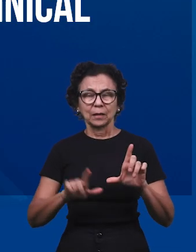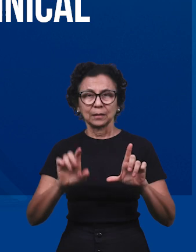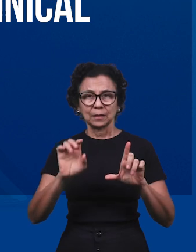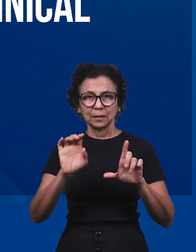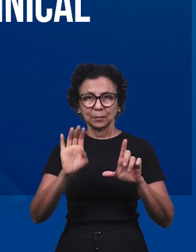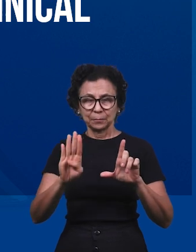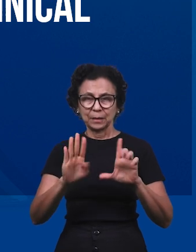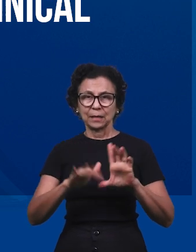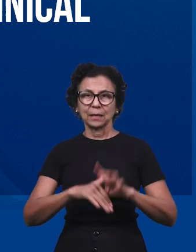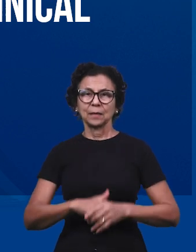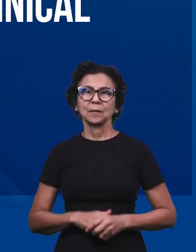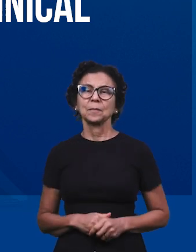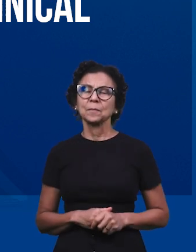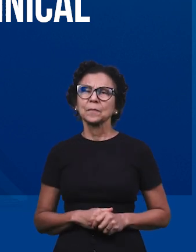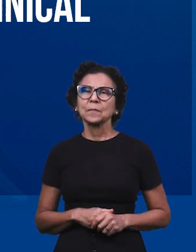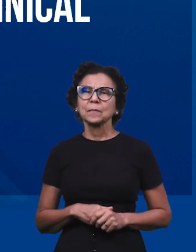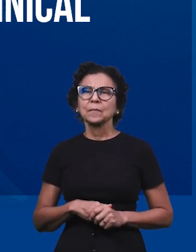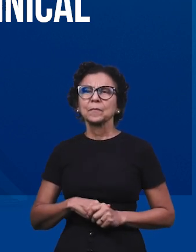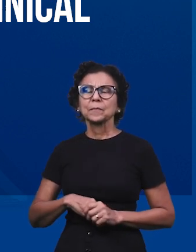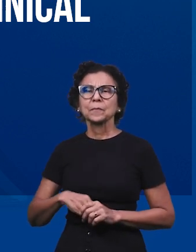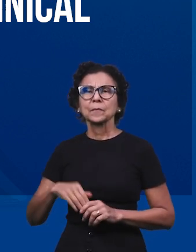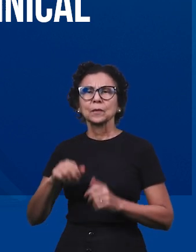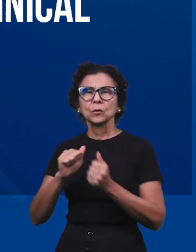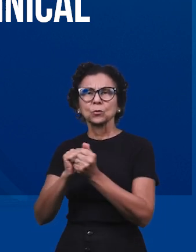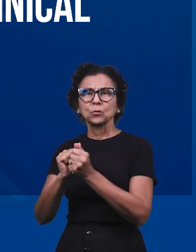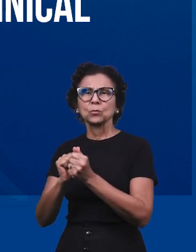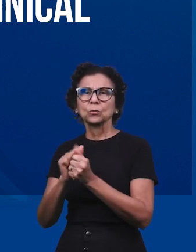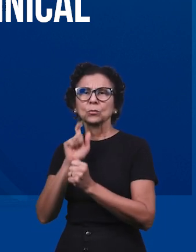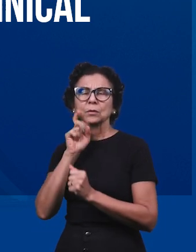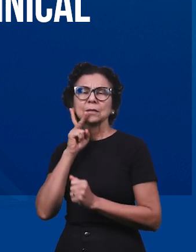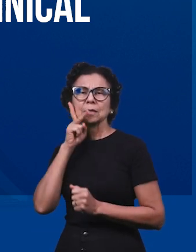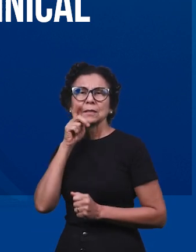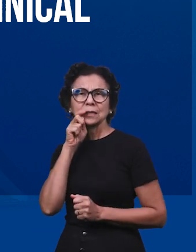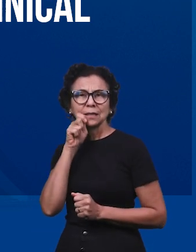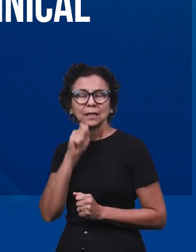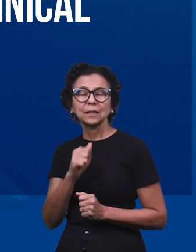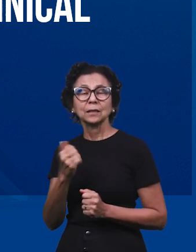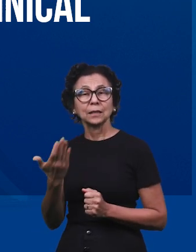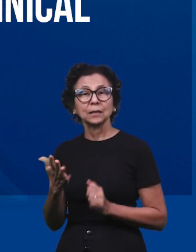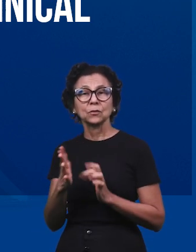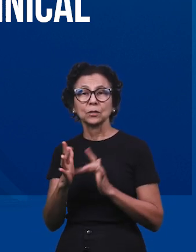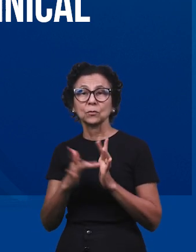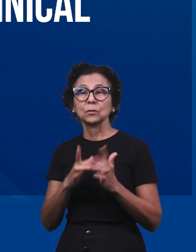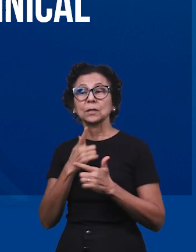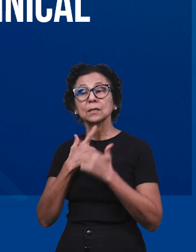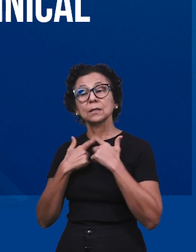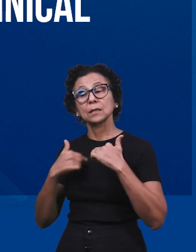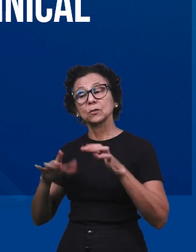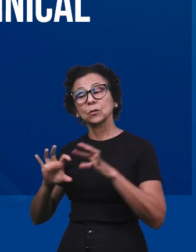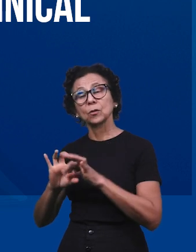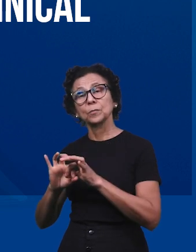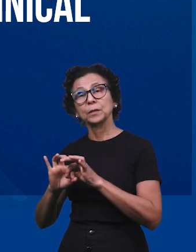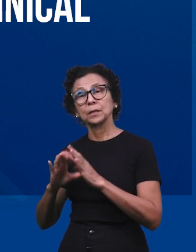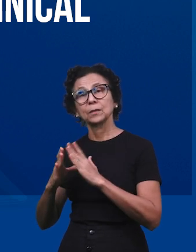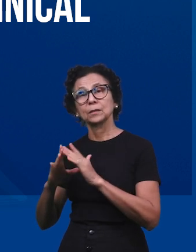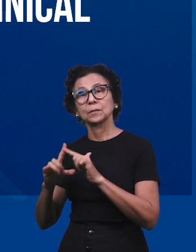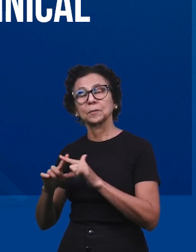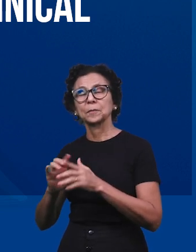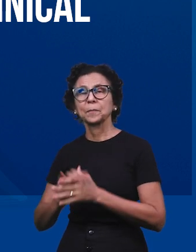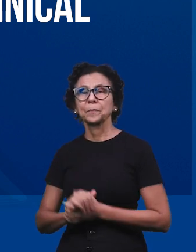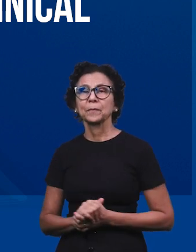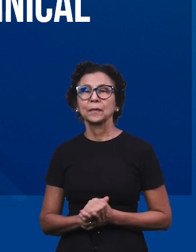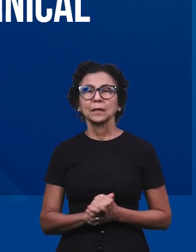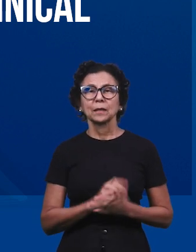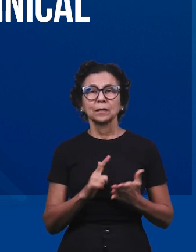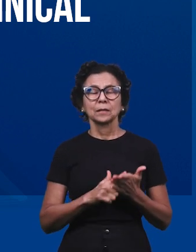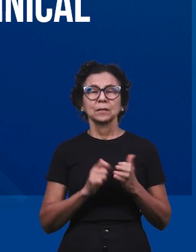da segunda pergunta, com ele cearei, significa o desejo do Senhor de ter comunhão com a sua igreja. Em Apocalipse 3:20,